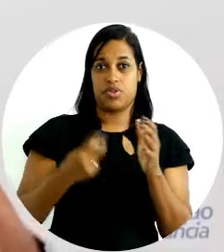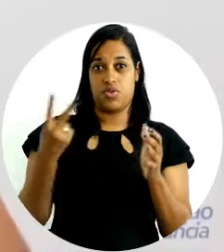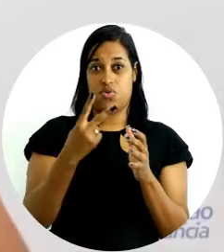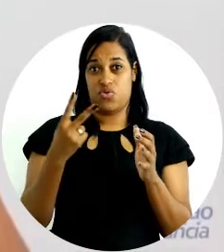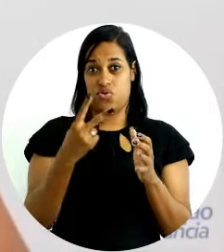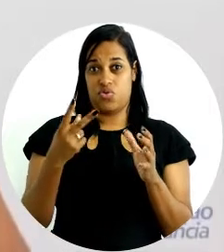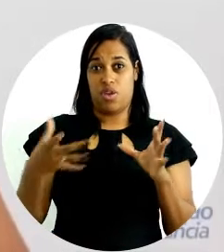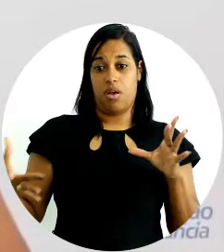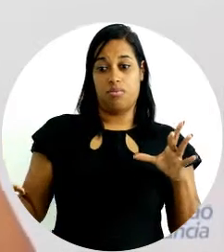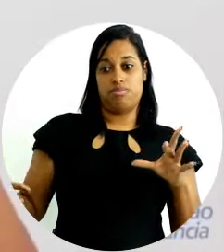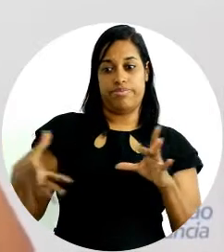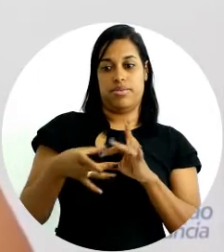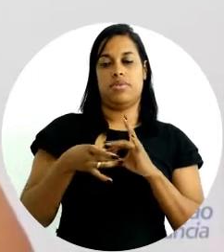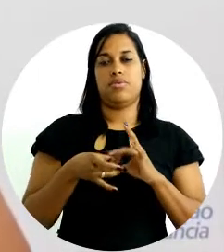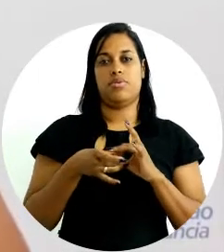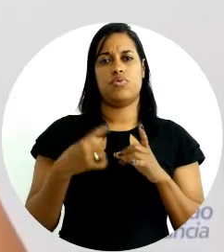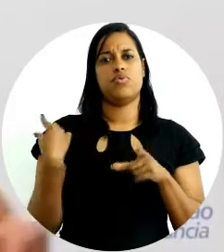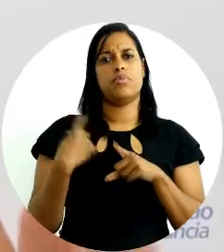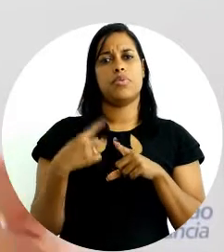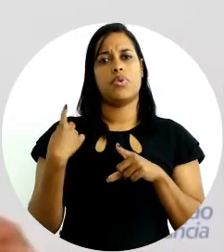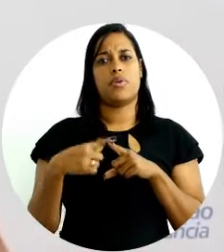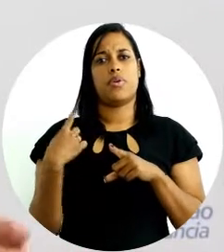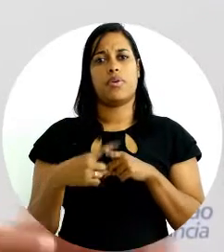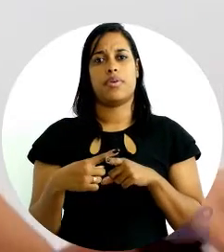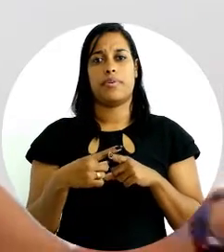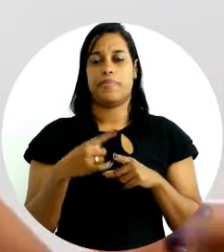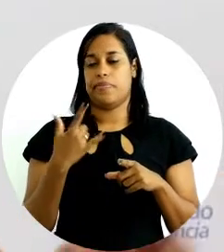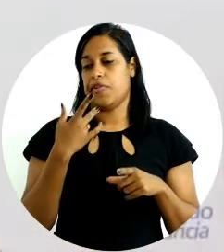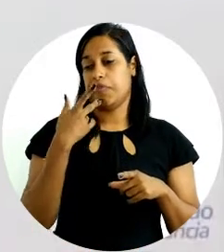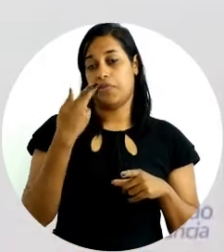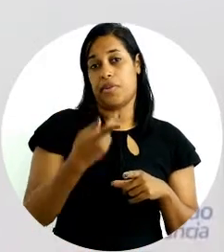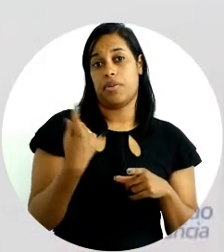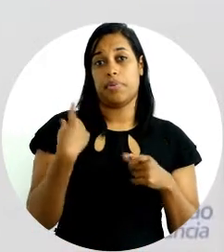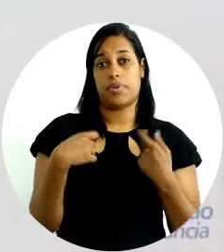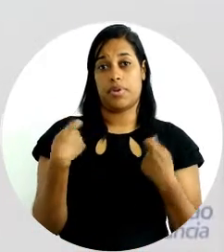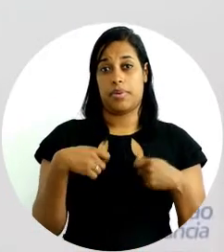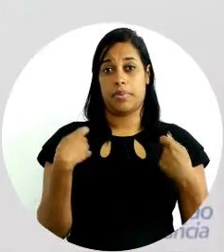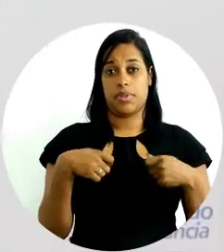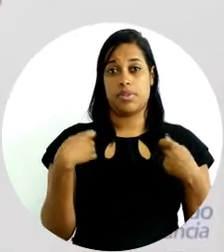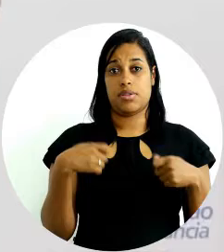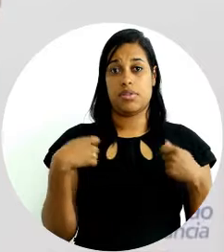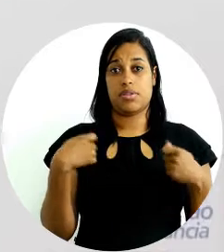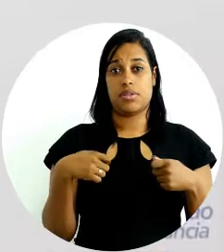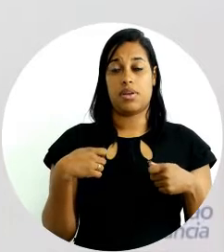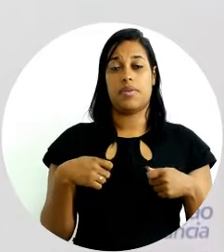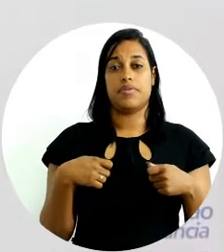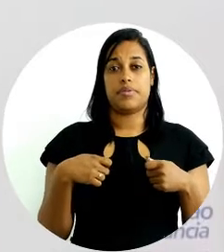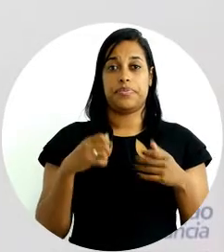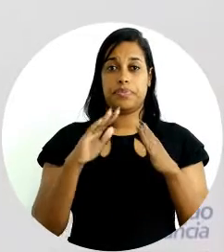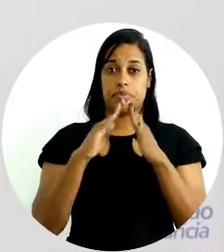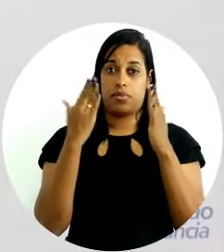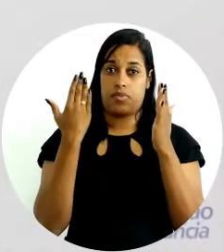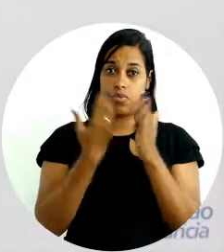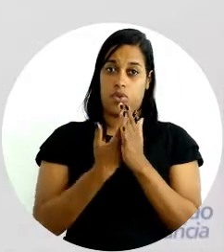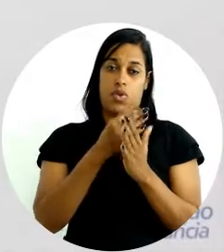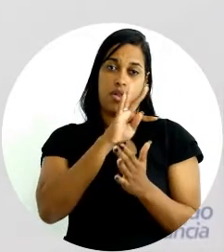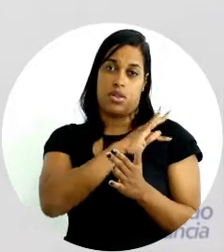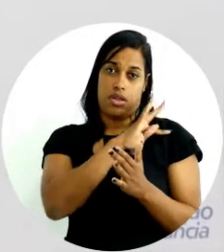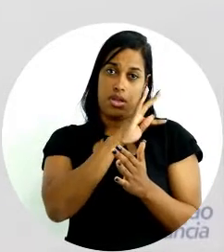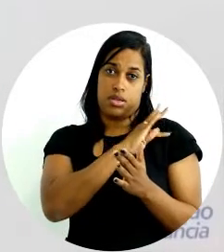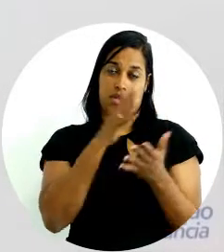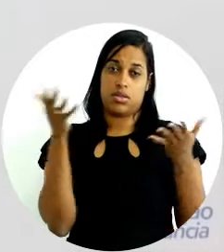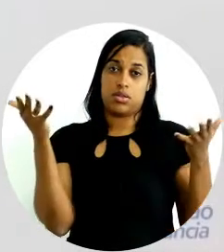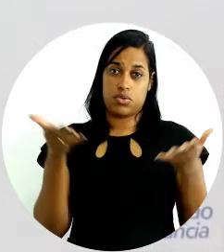obrigatório os dois estarem associados. Por quê? A desculpa era que era necessário que as